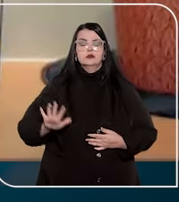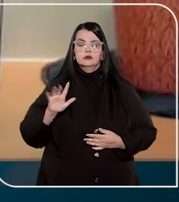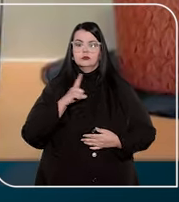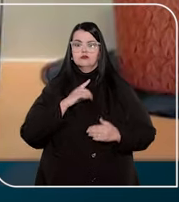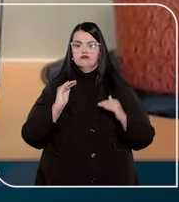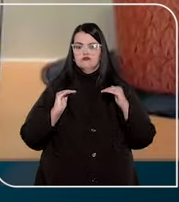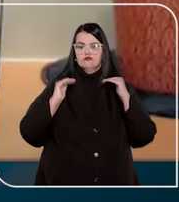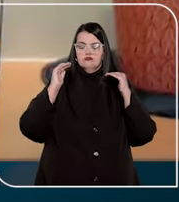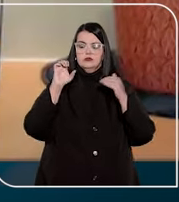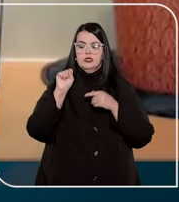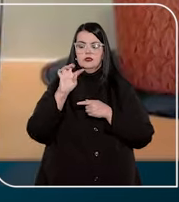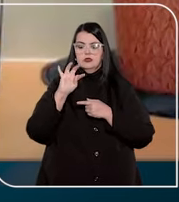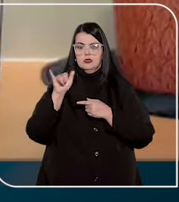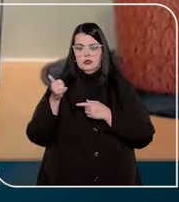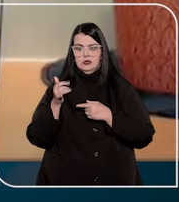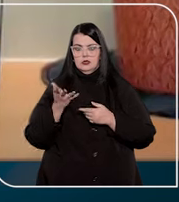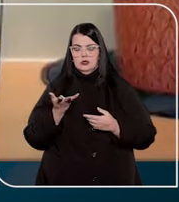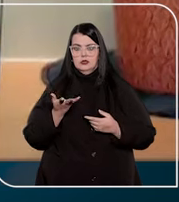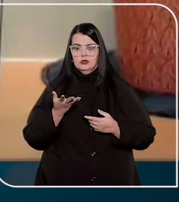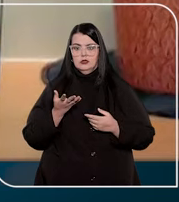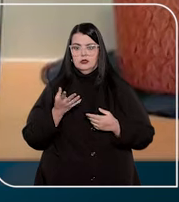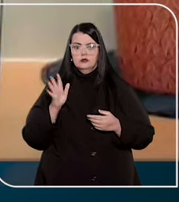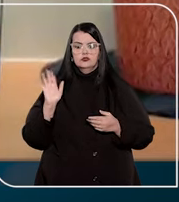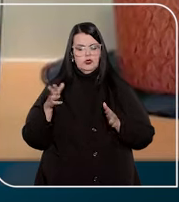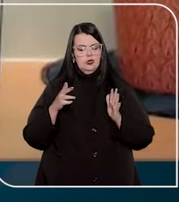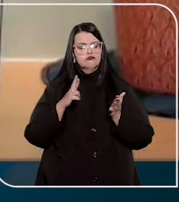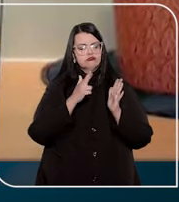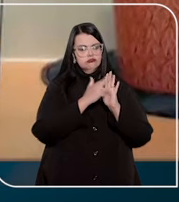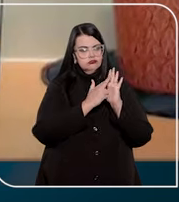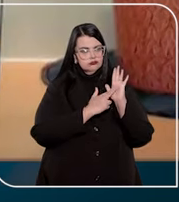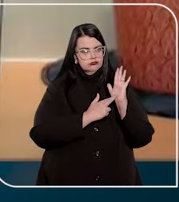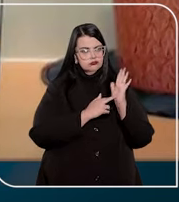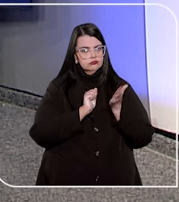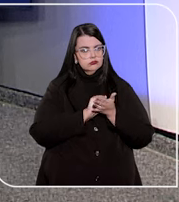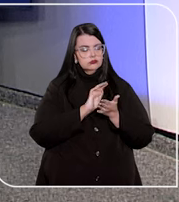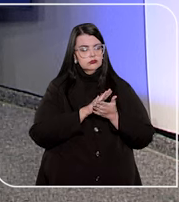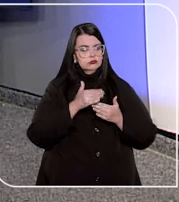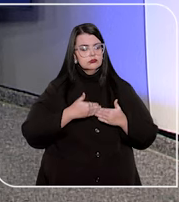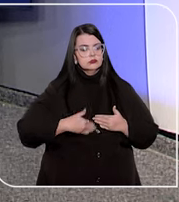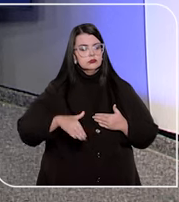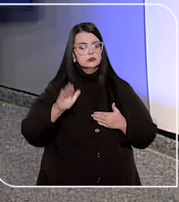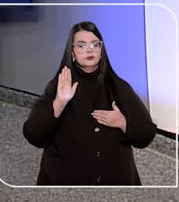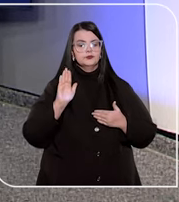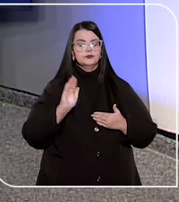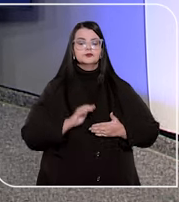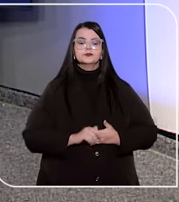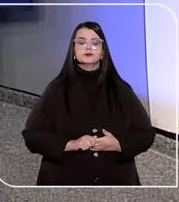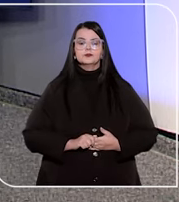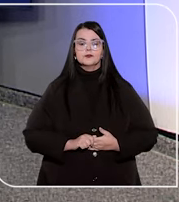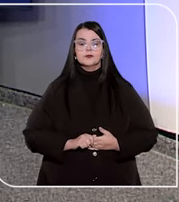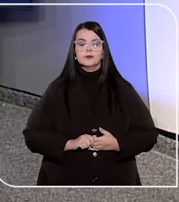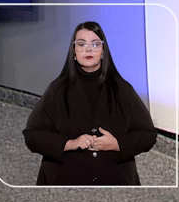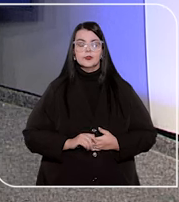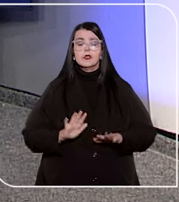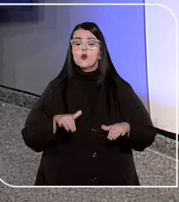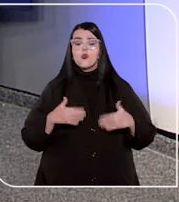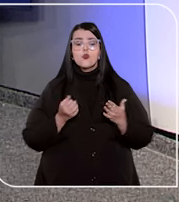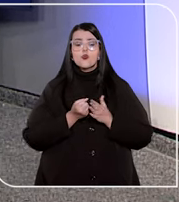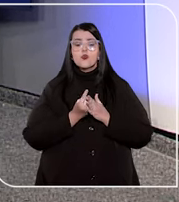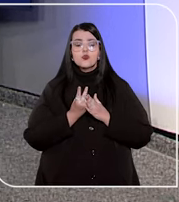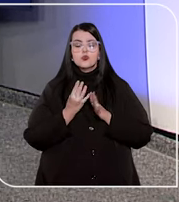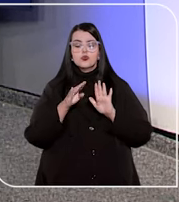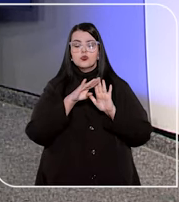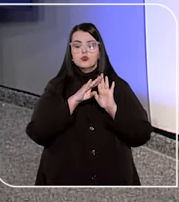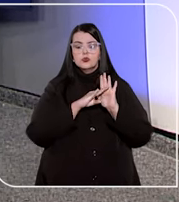Tribunal de Justiça, que está em vias de ser regulamentada ainda. Dr. Denis, e quais são então esses requisitos